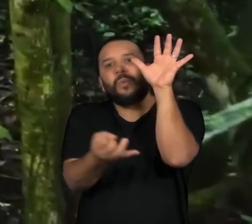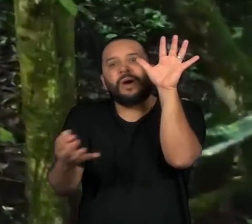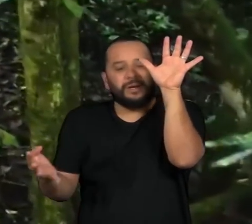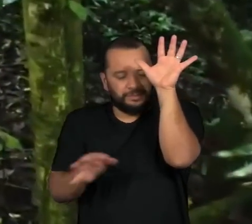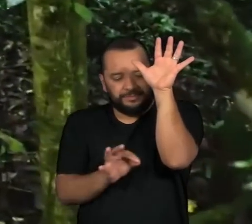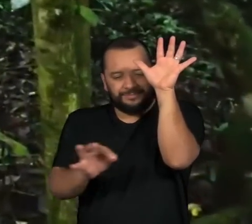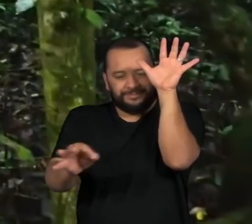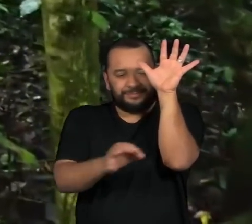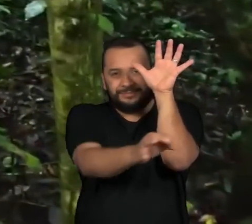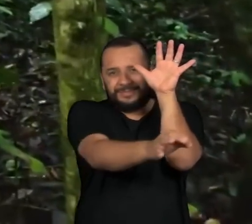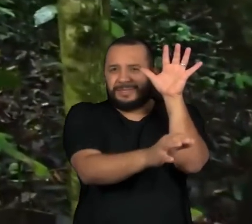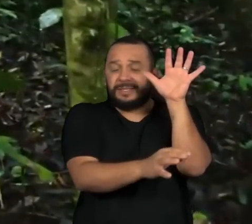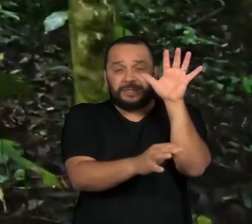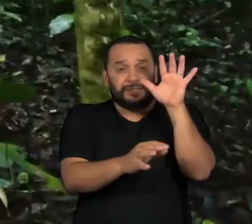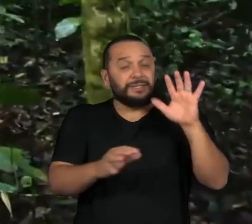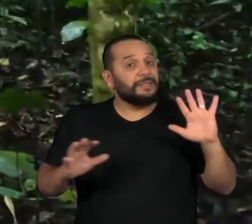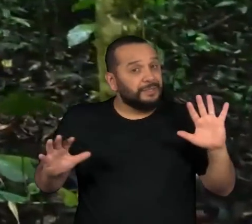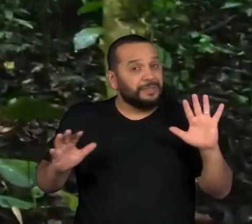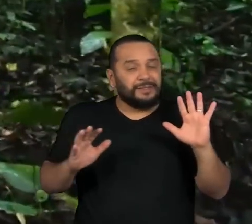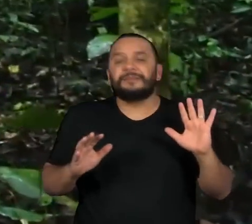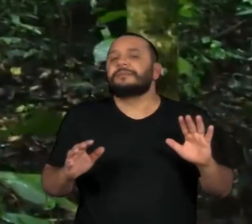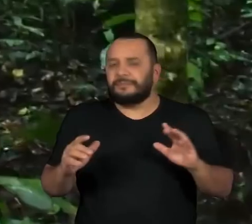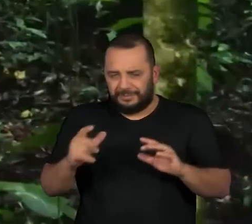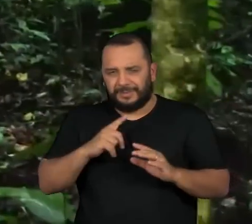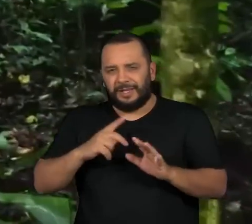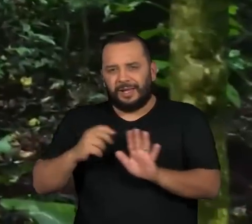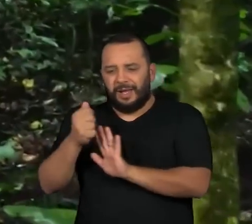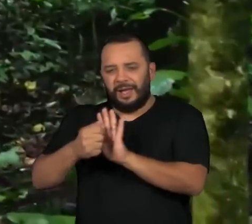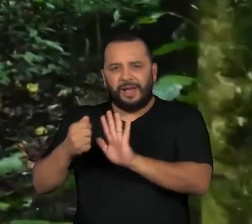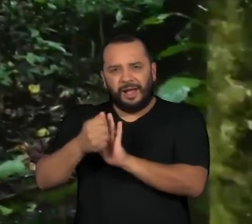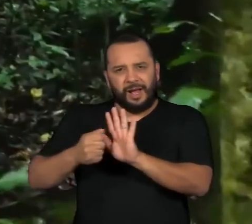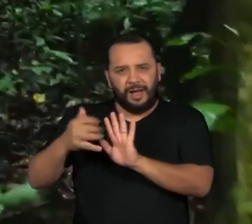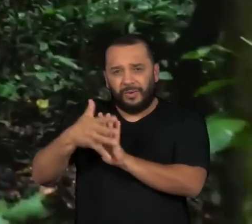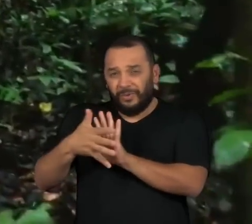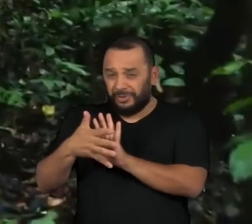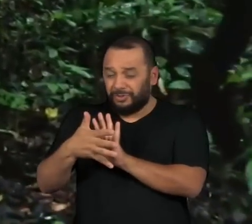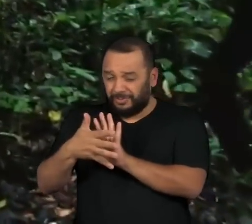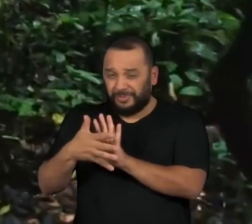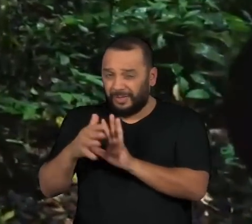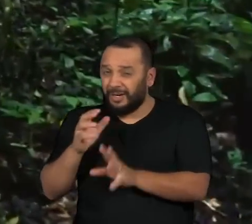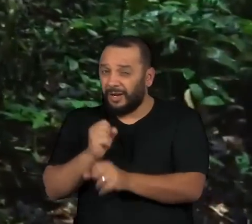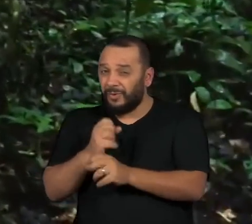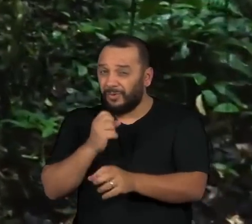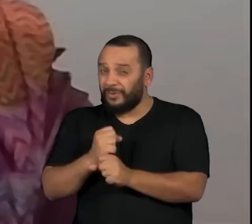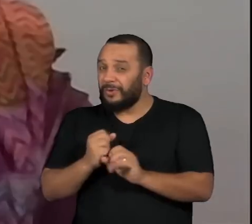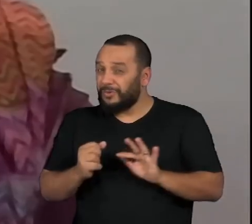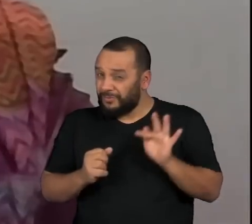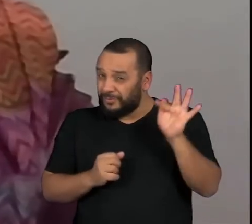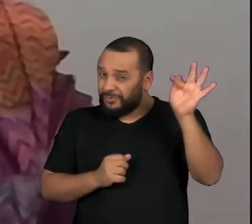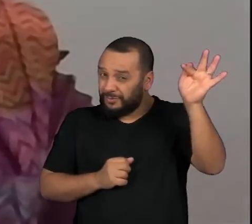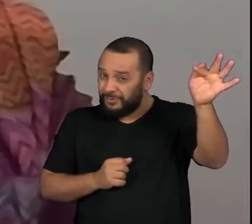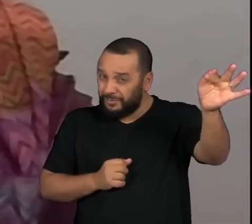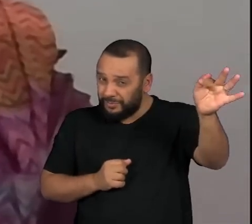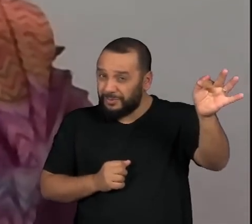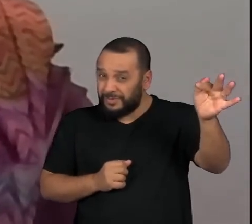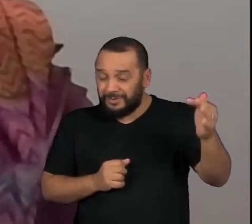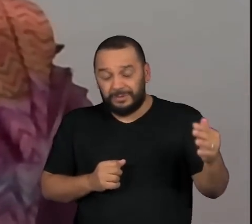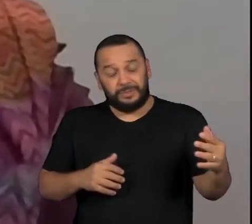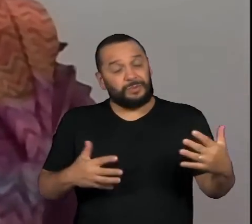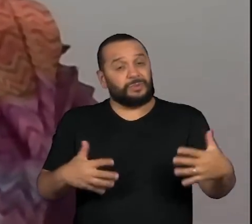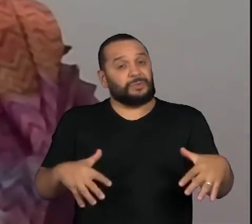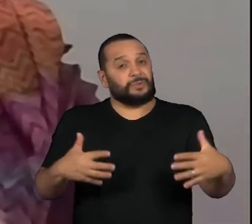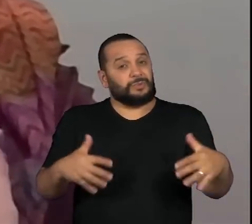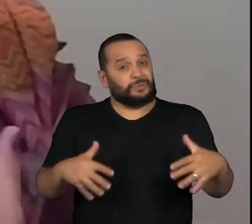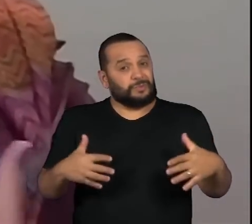As projeções sobre as mudanças na vegetação não são nada animadoras. O nosso trabalho,